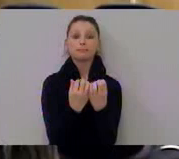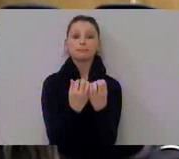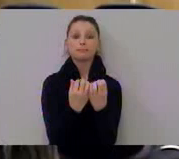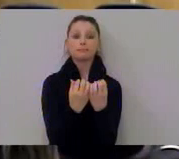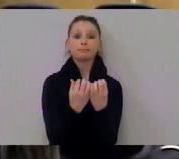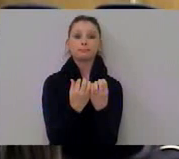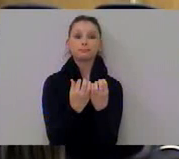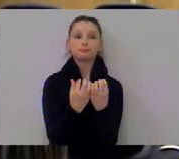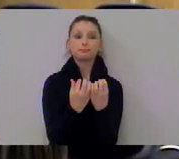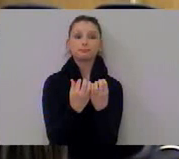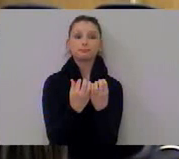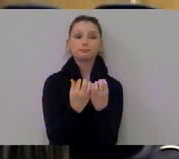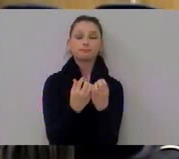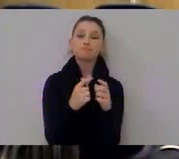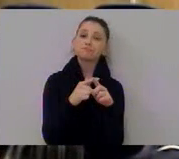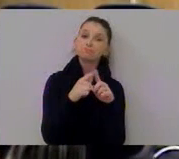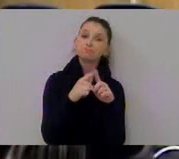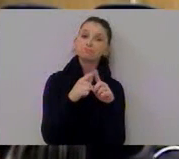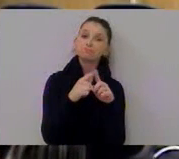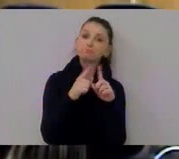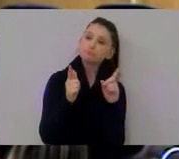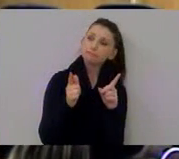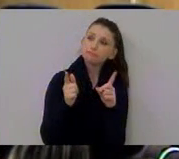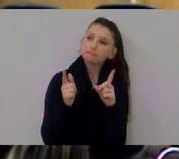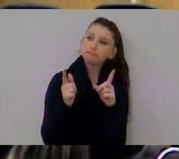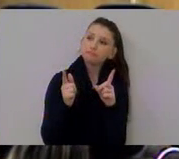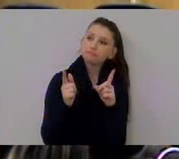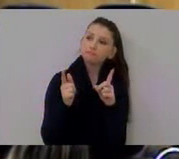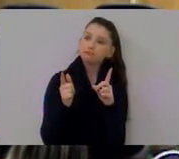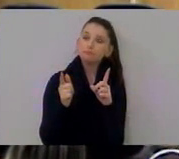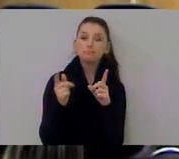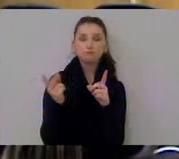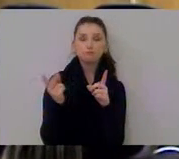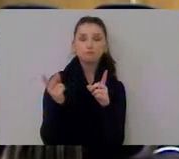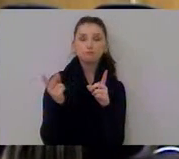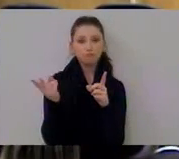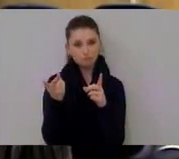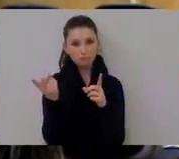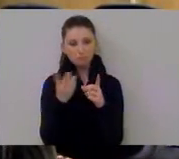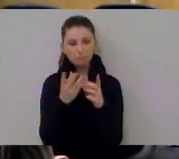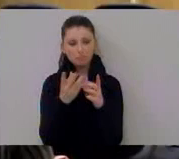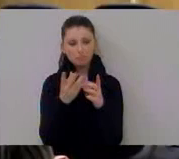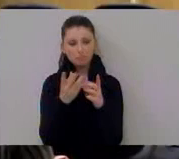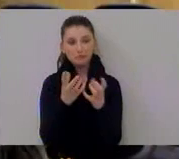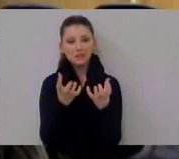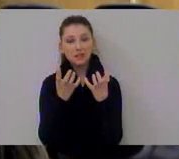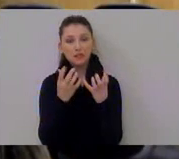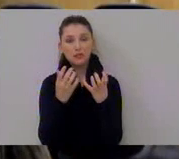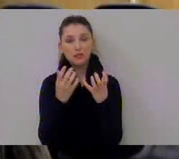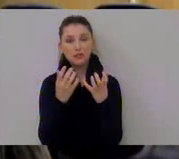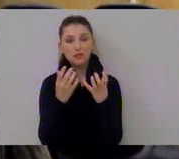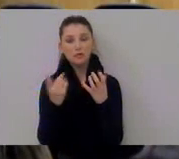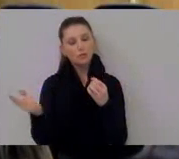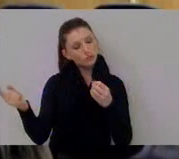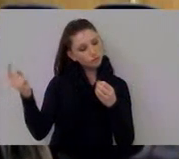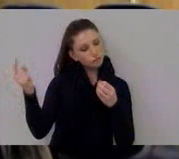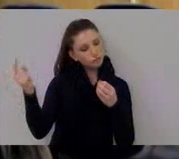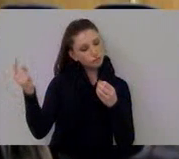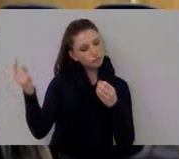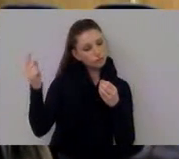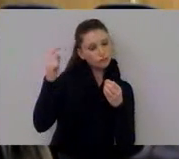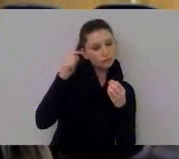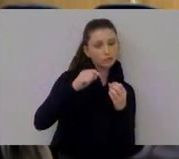preferiram vir aqui à casa para deixar registrados os